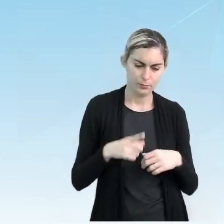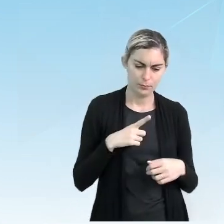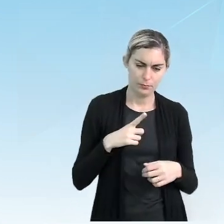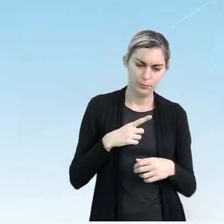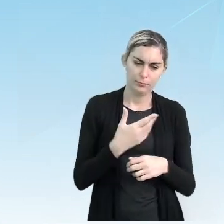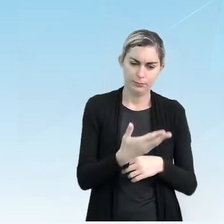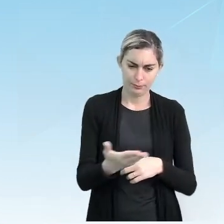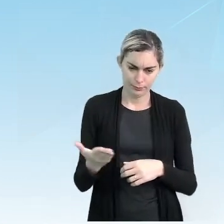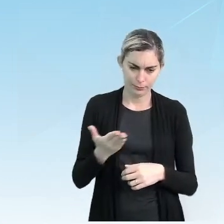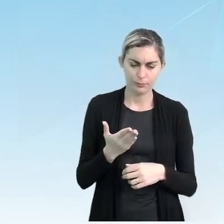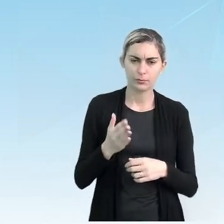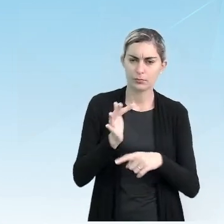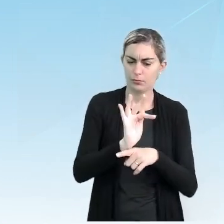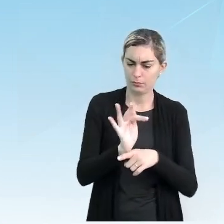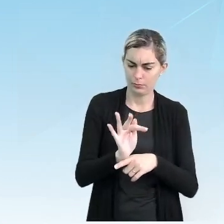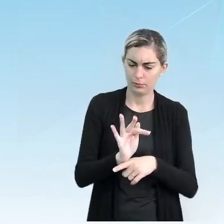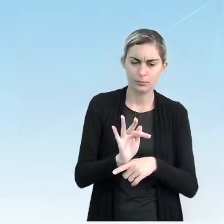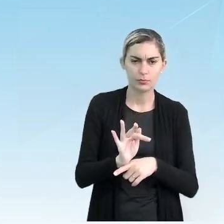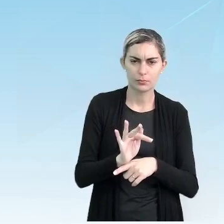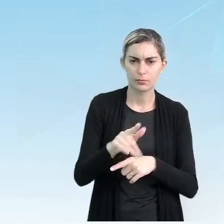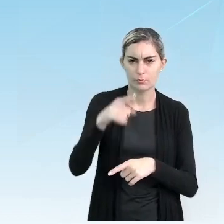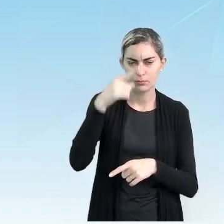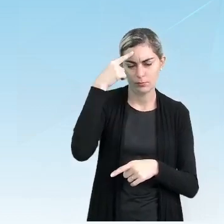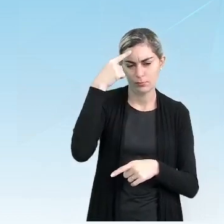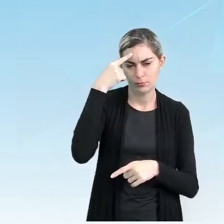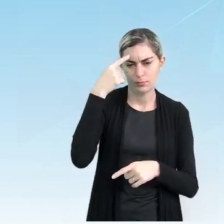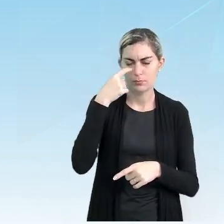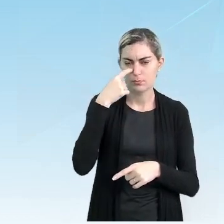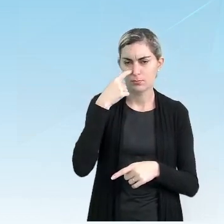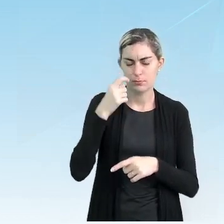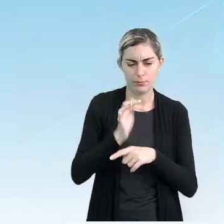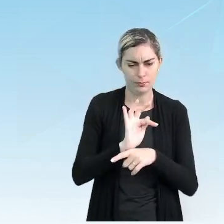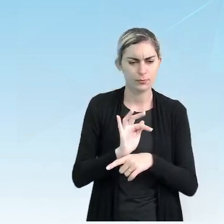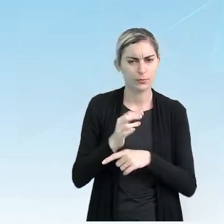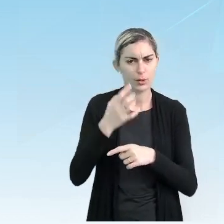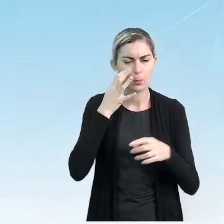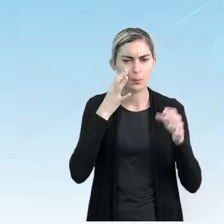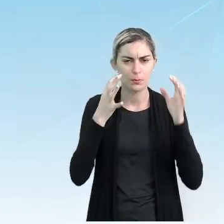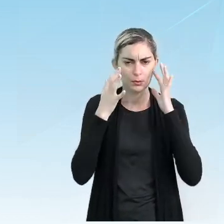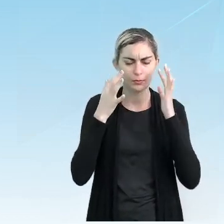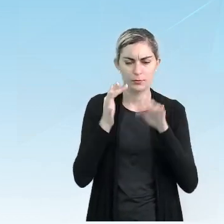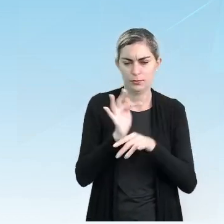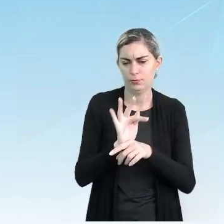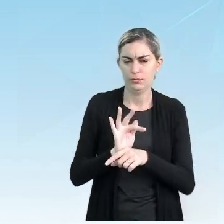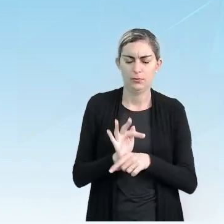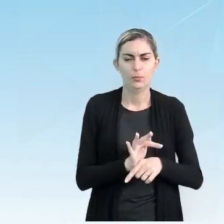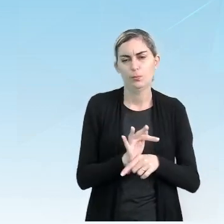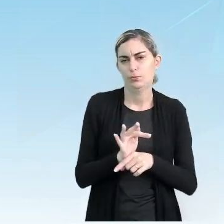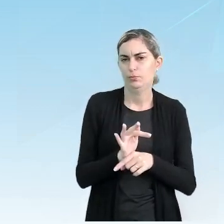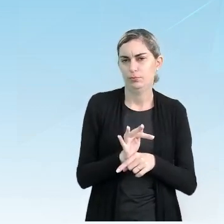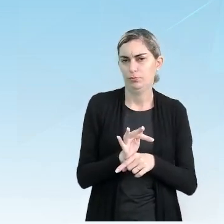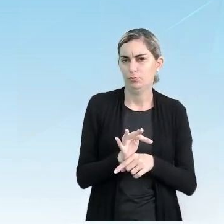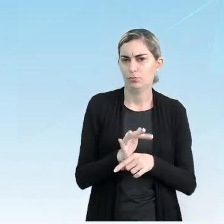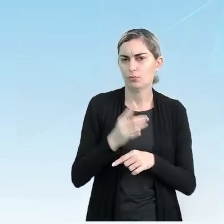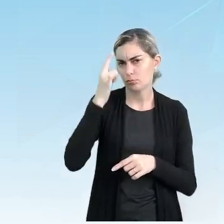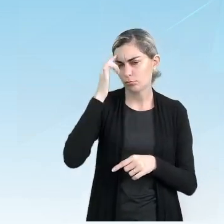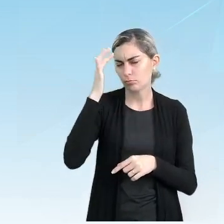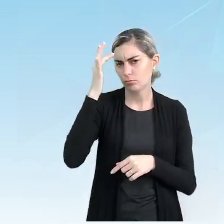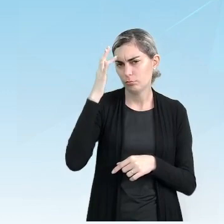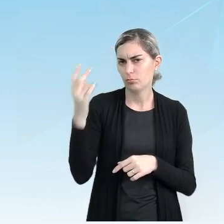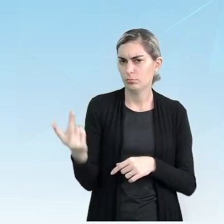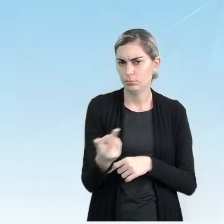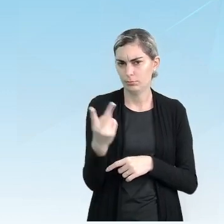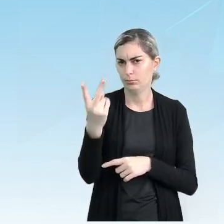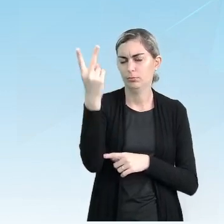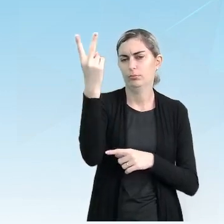questão de filmes mesmo. Vocês pesquisassem filmes, observassem filmes, que é essa questão do juízo de valor,